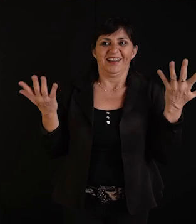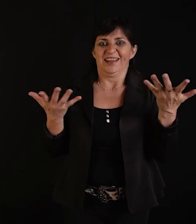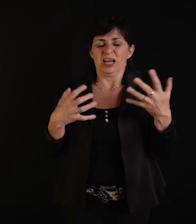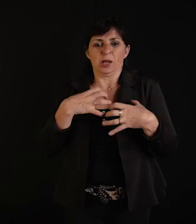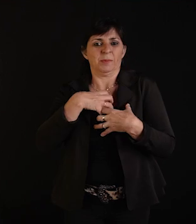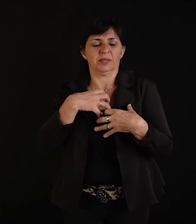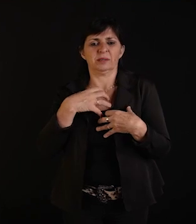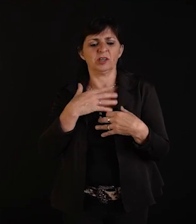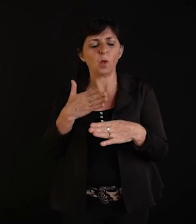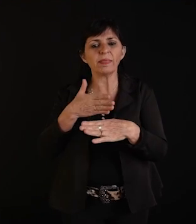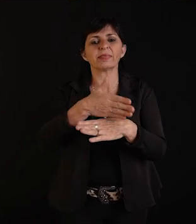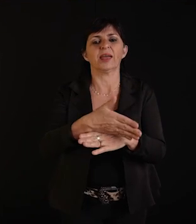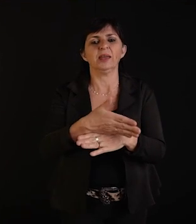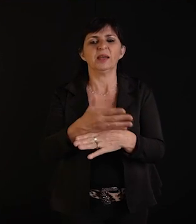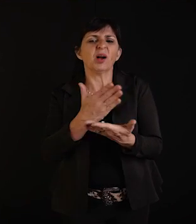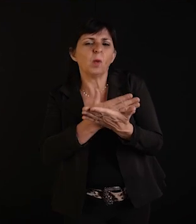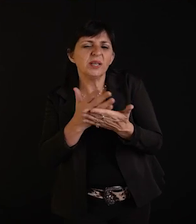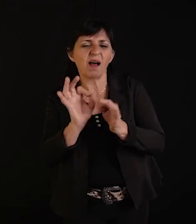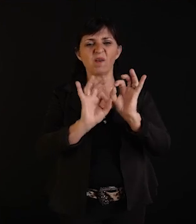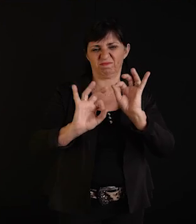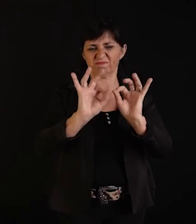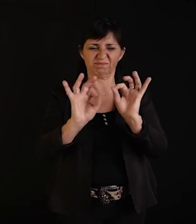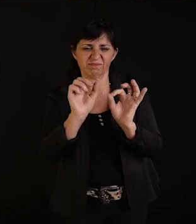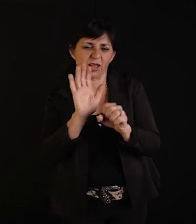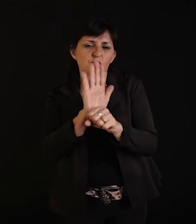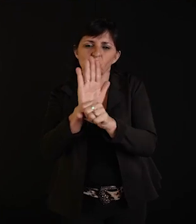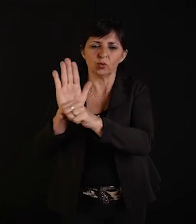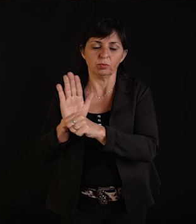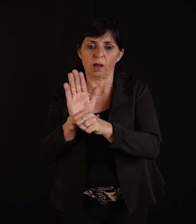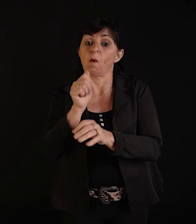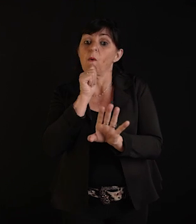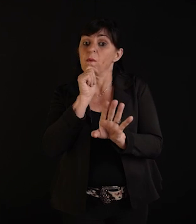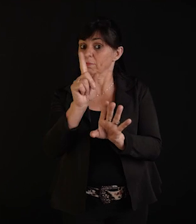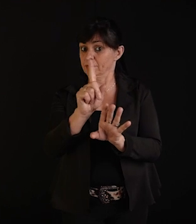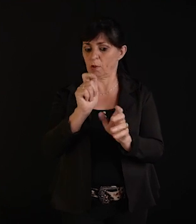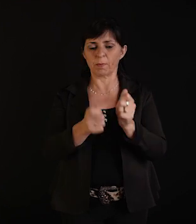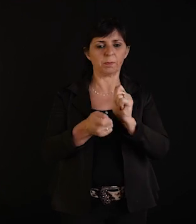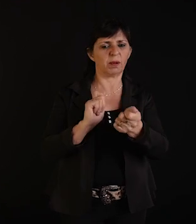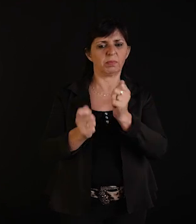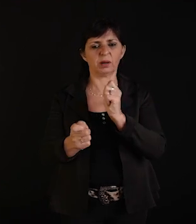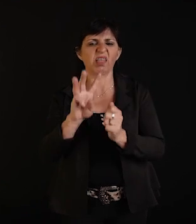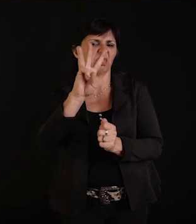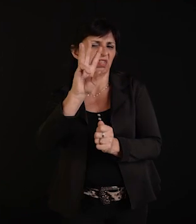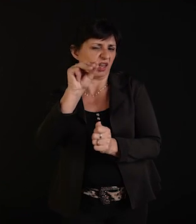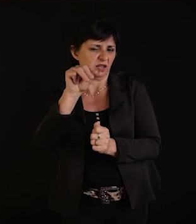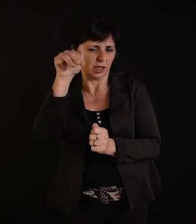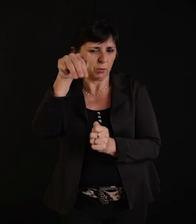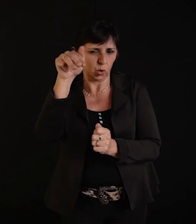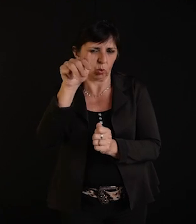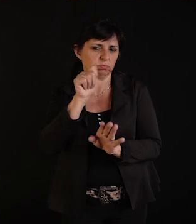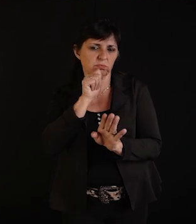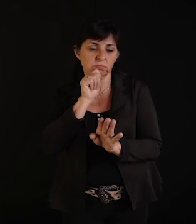como percussionista, então até eu engrenar no grupo, né, eu não tocava bateria, tocava meia hora de bateria, como eu toquei lá em